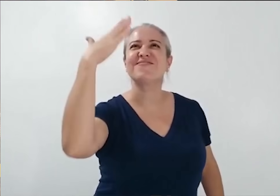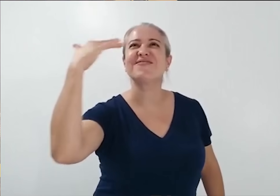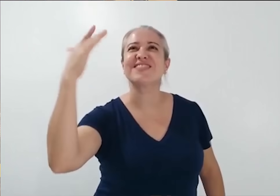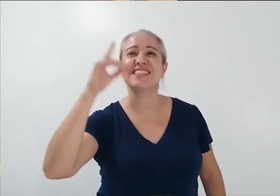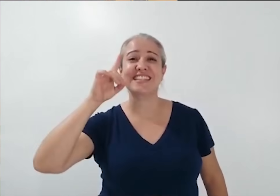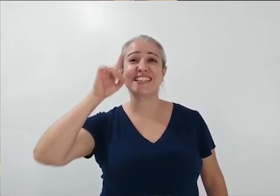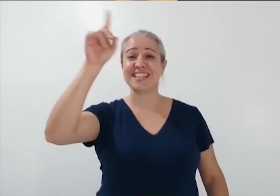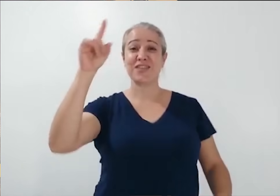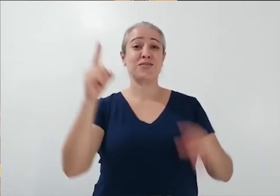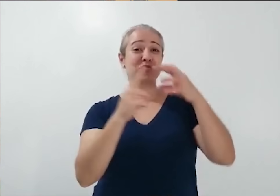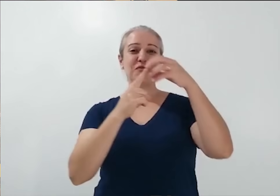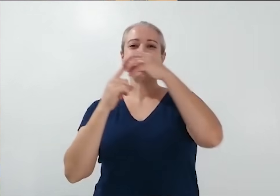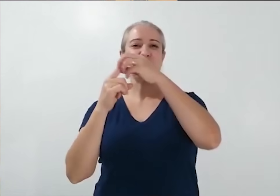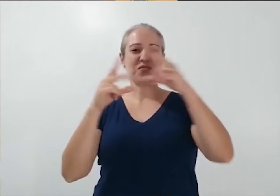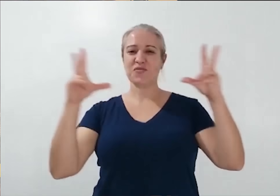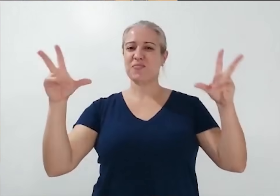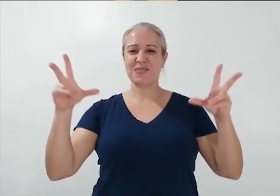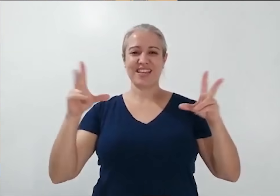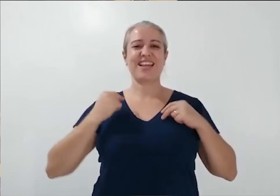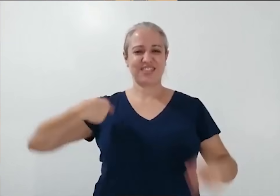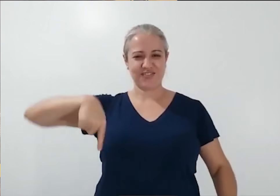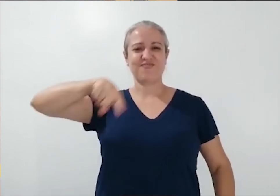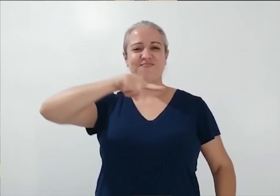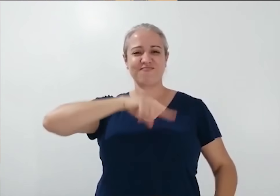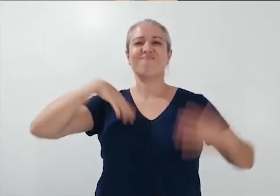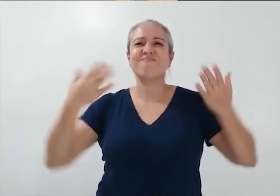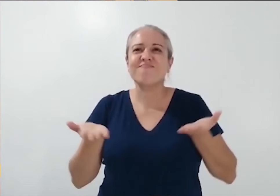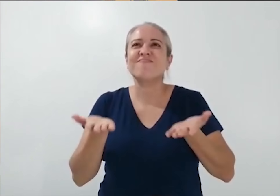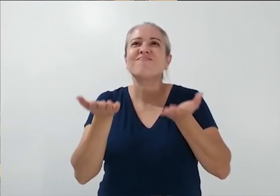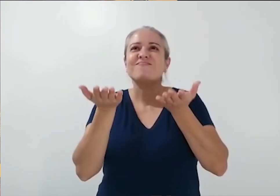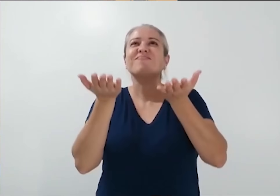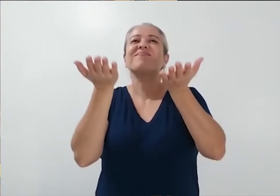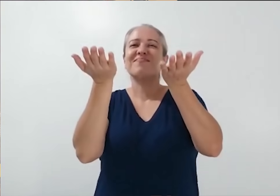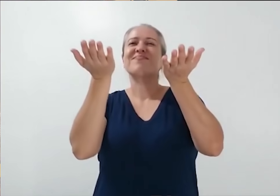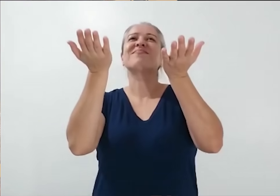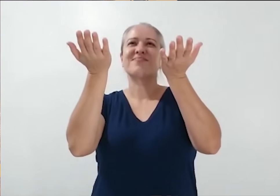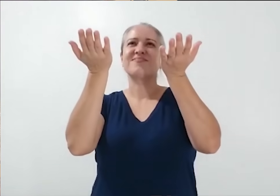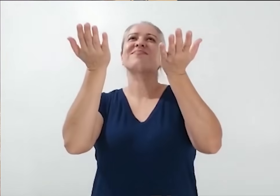Glória e honra o Senhor merece receber.